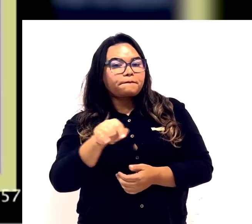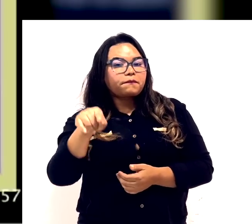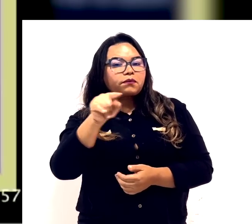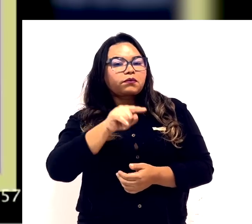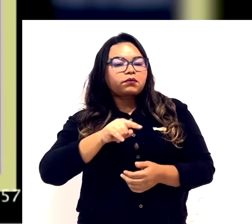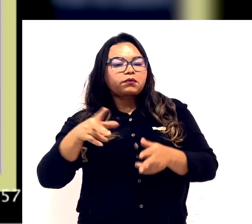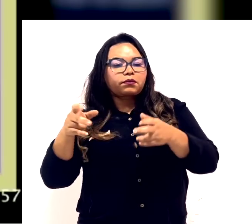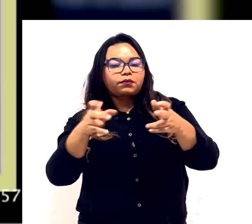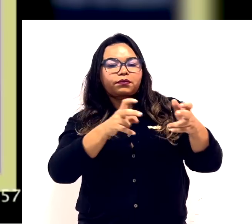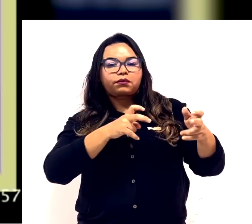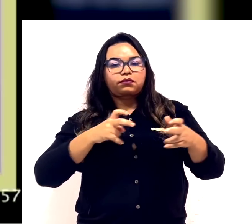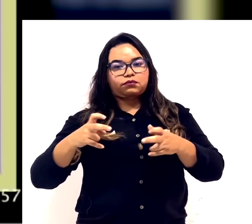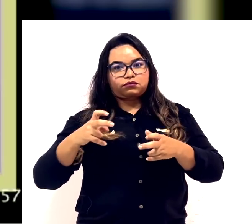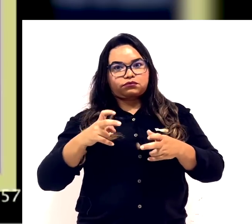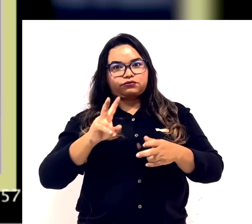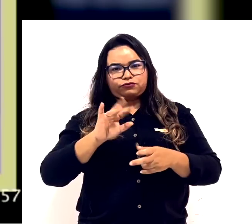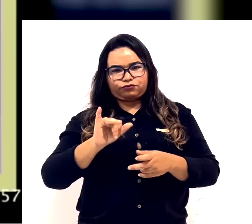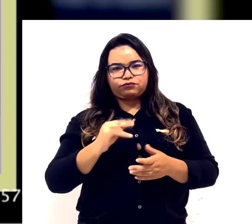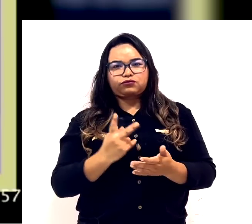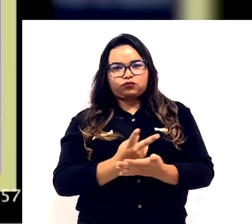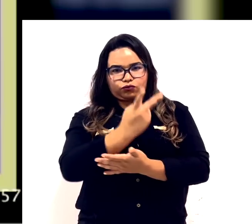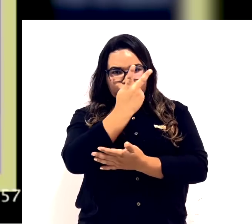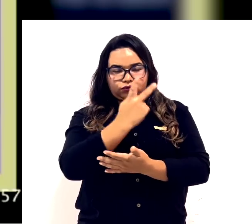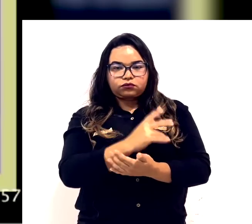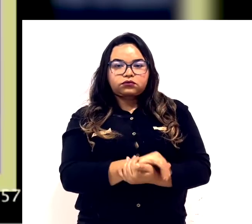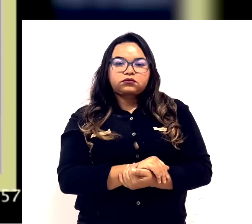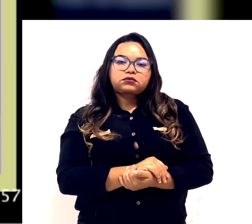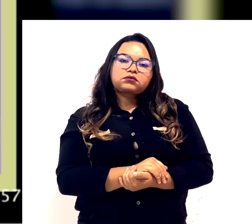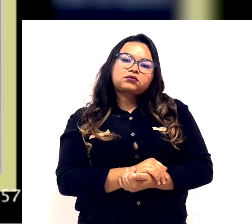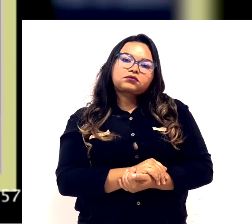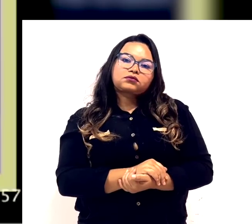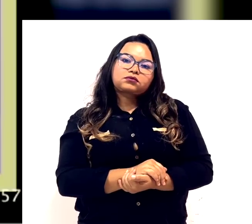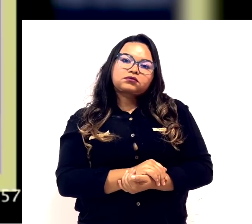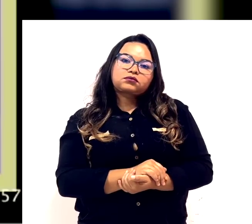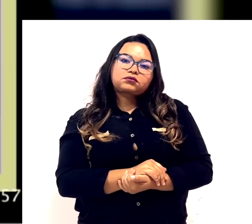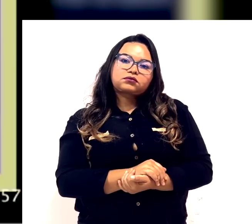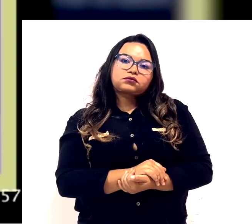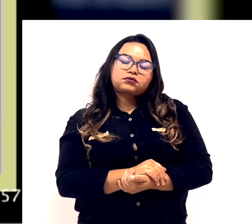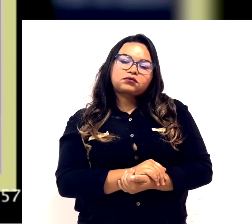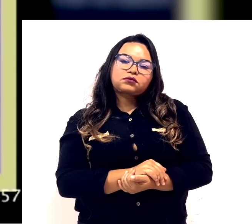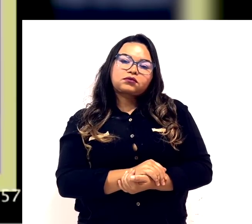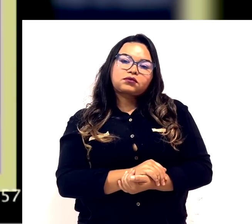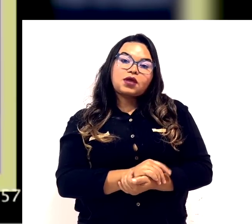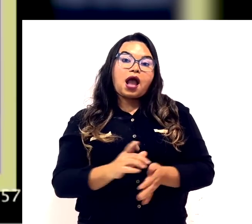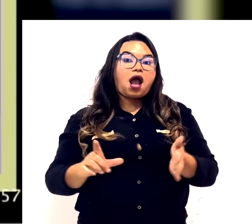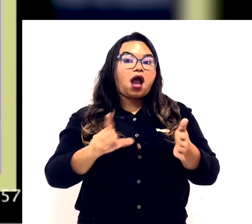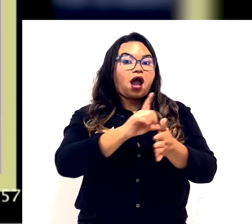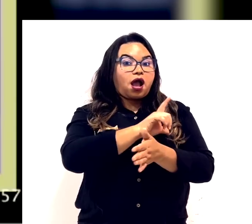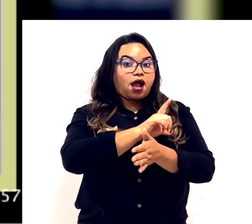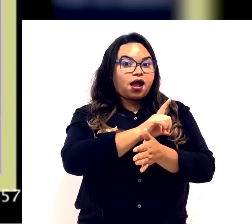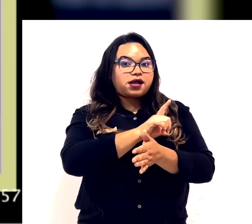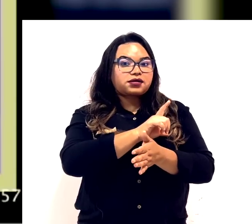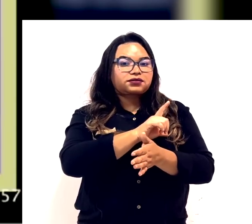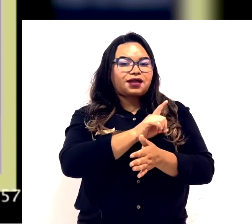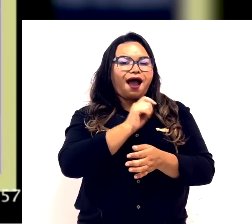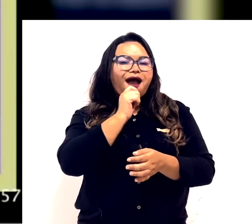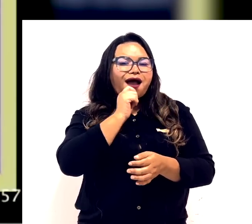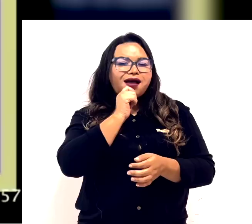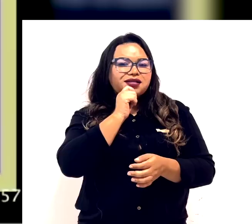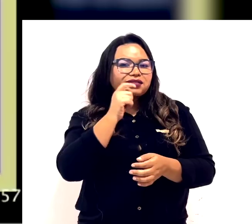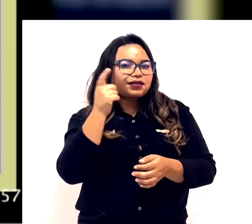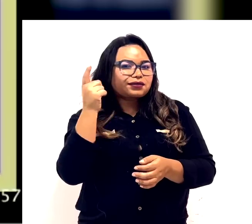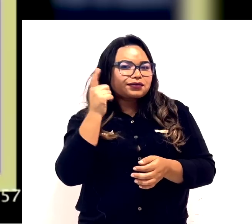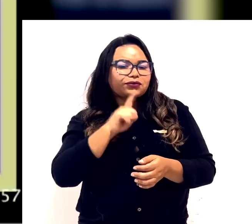Portanto, algo está detendo, impedindo que este poder se levante. Algo está detendo este poder, porque já o mistério